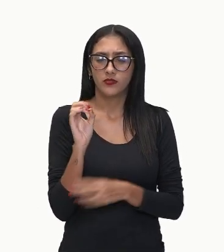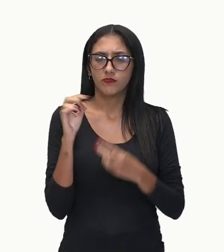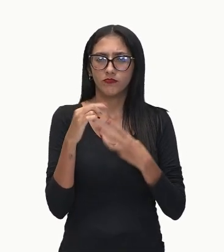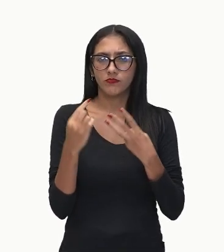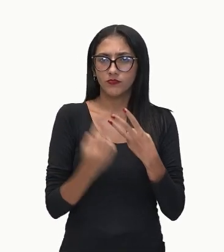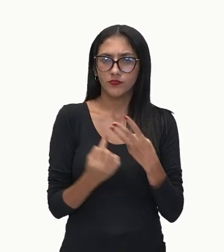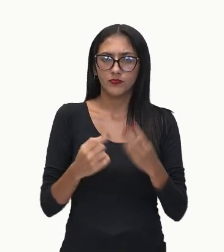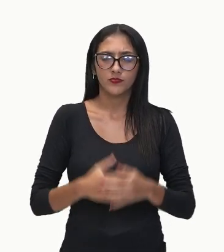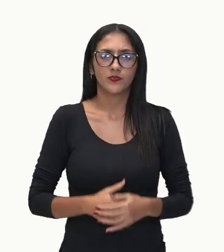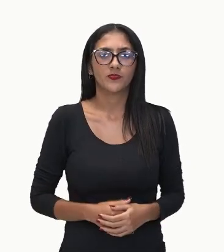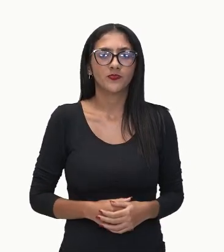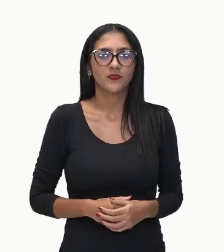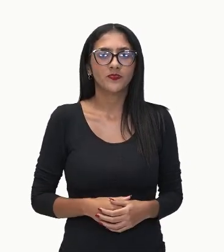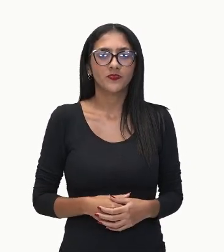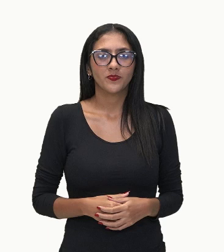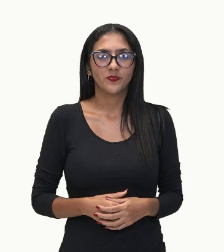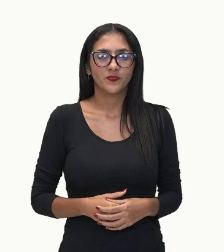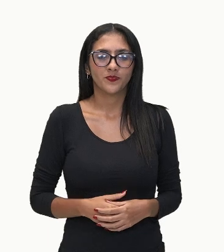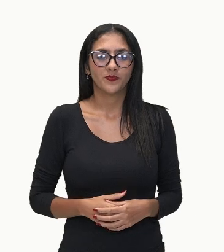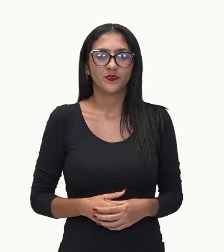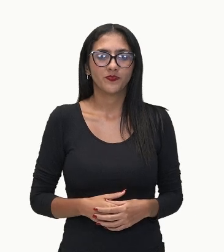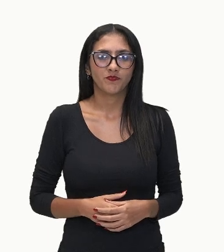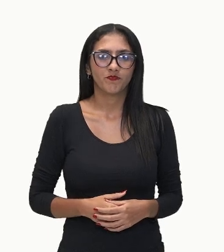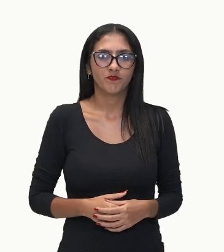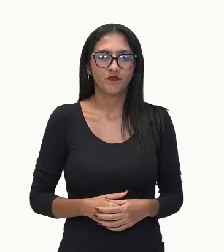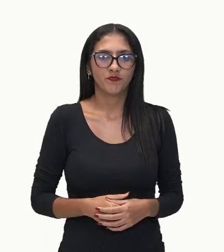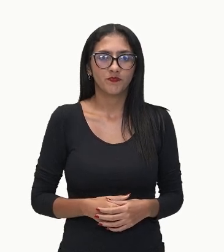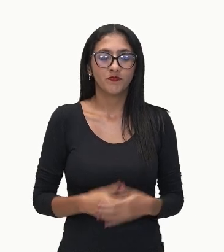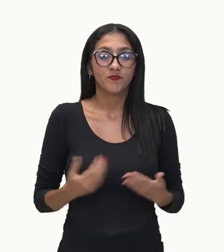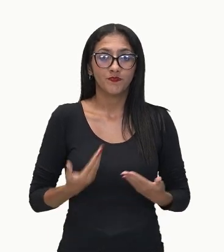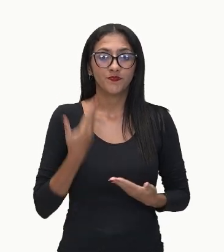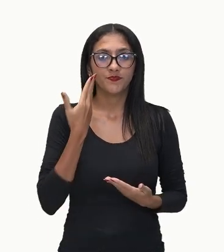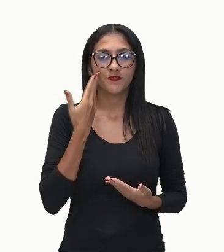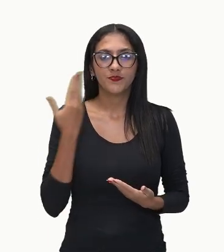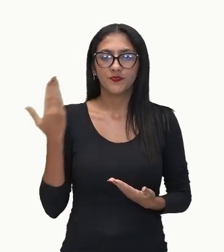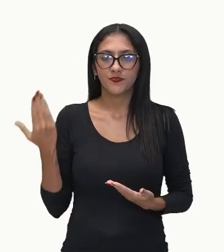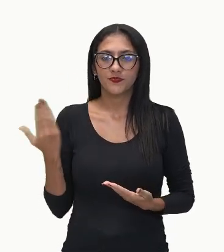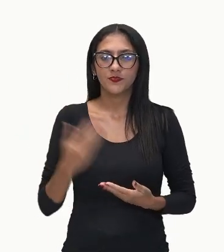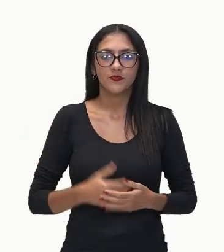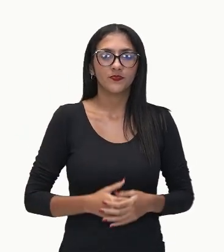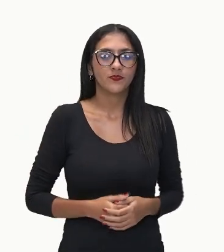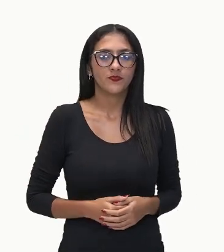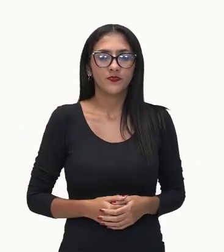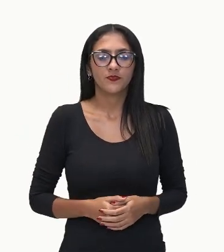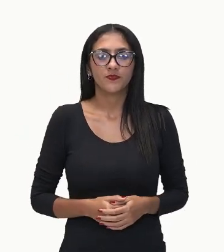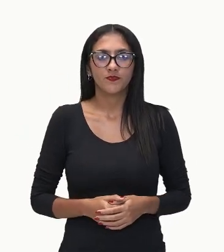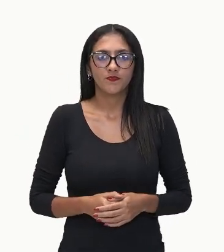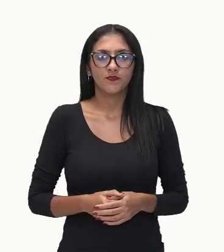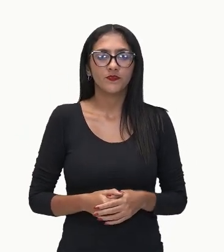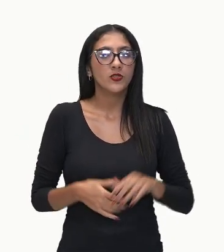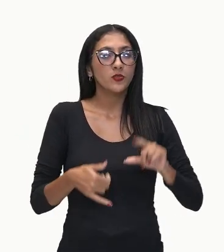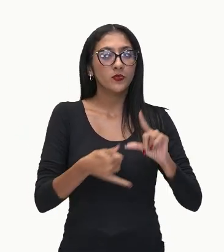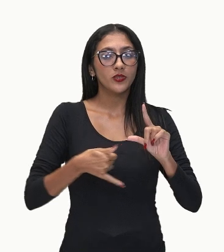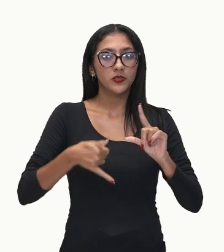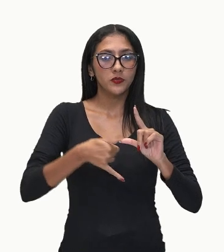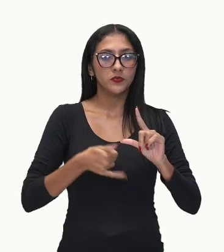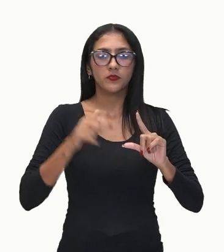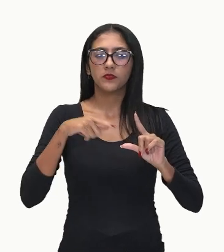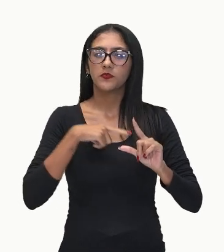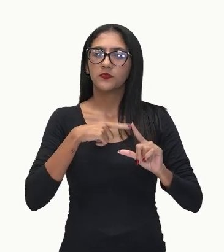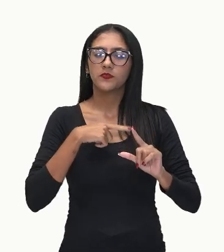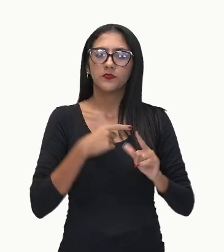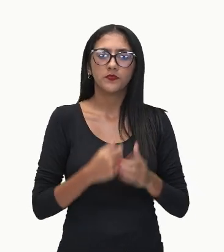oxigênio. E aqui, observe comigo, olha, os lipídios, eles